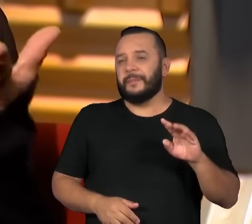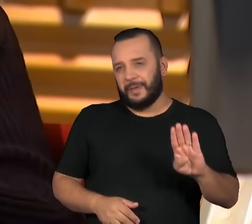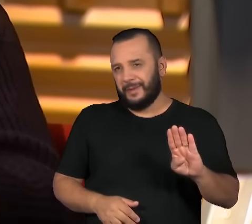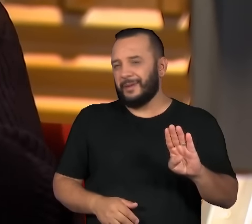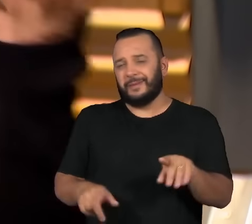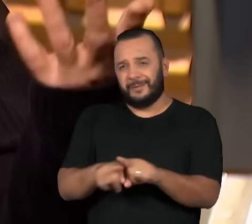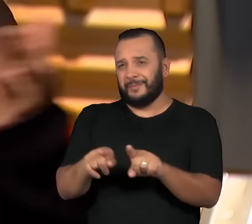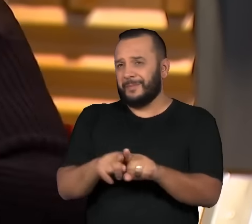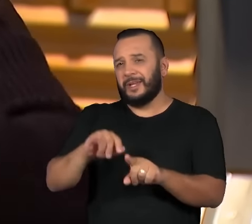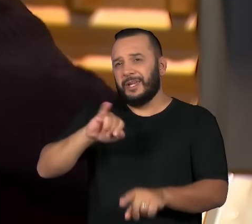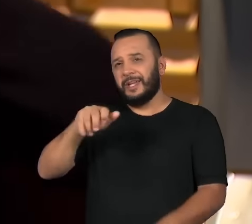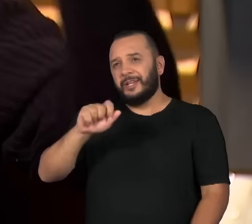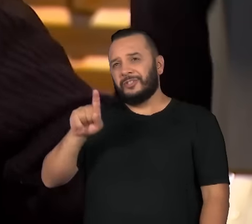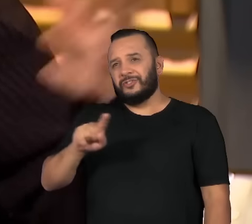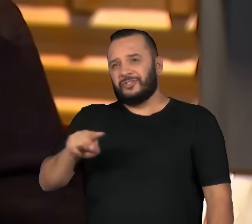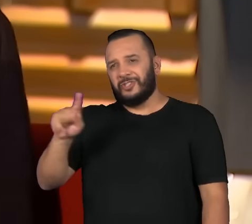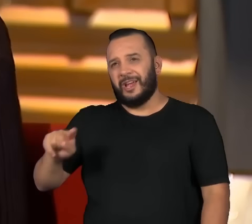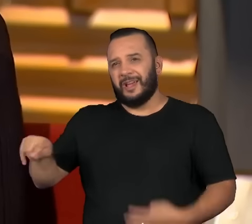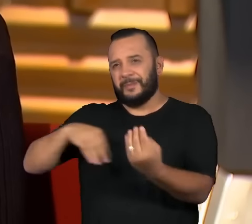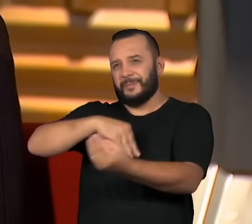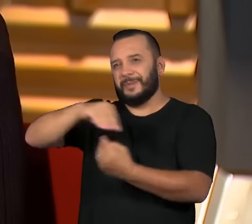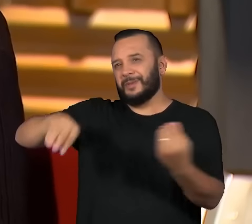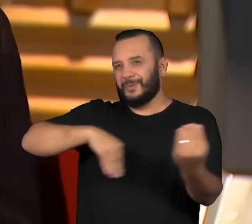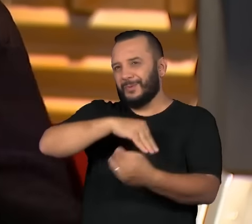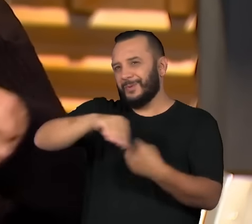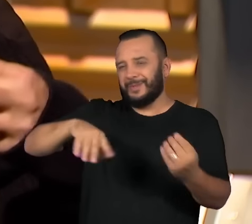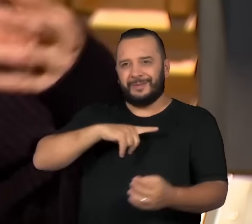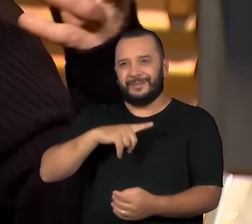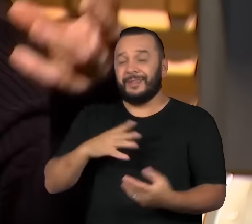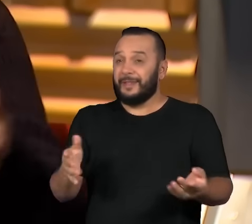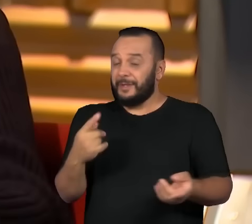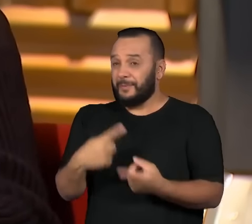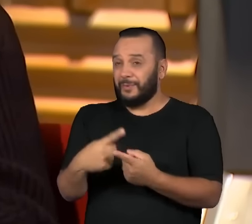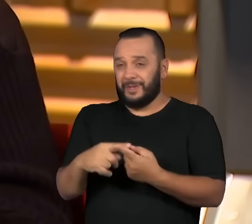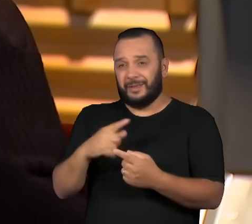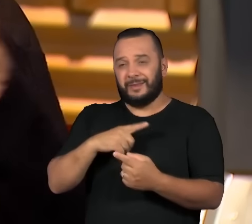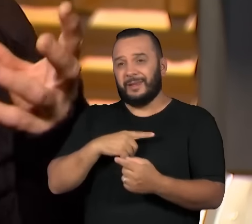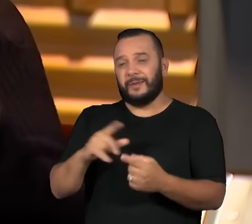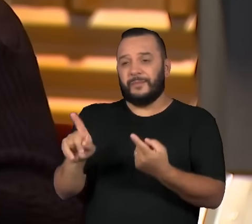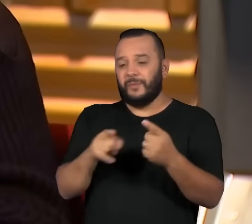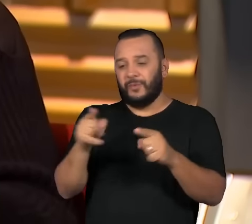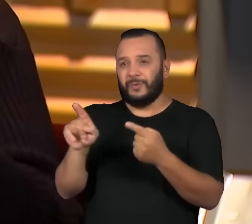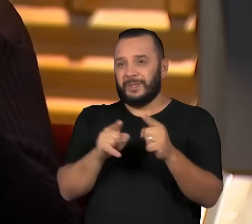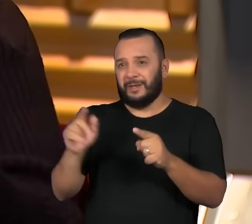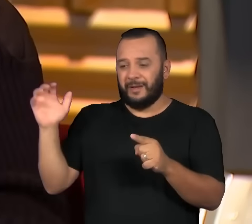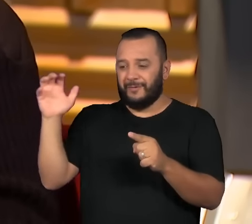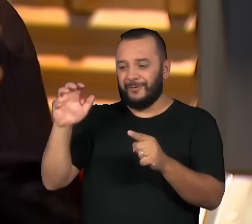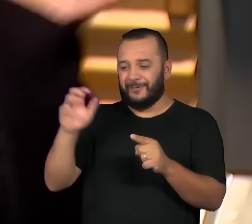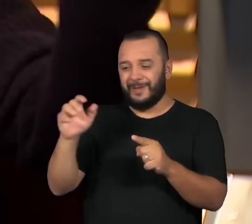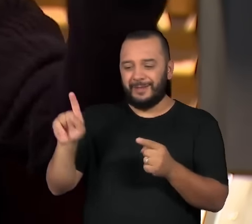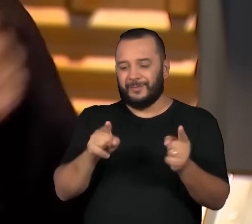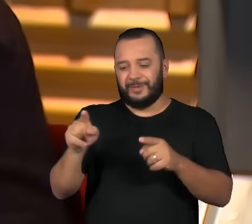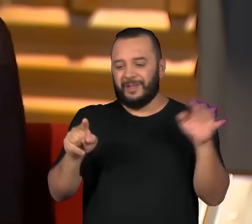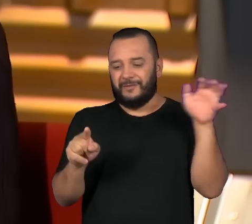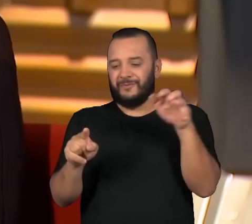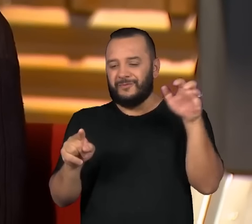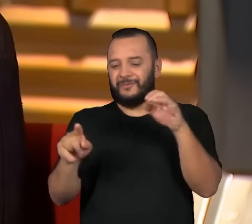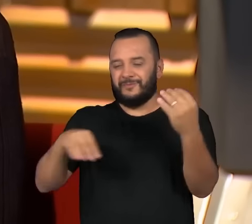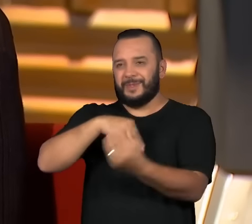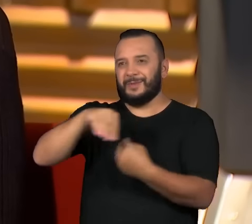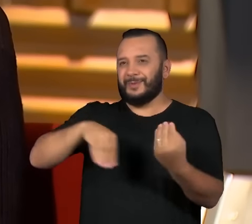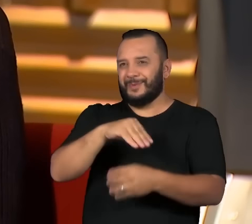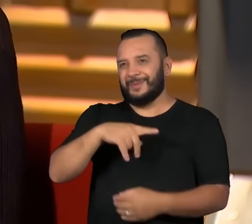que é... Putz, virou um monte de outra coisa, né? Porque essas influências vão alimentando certos artistas que vai levando para outros